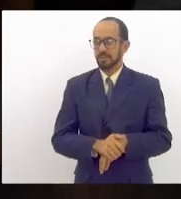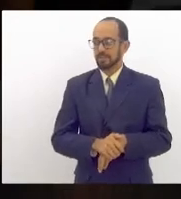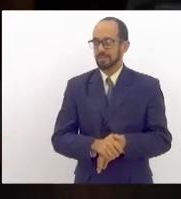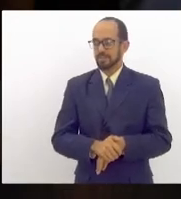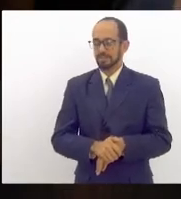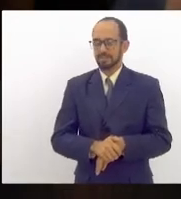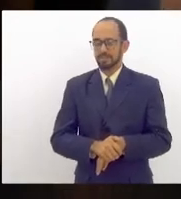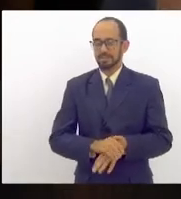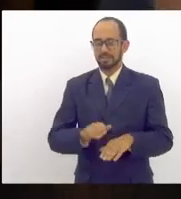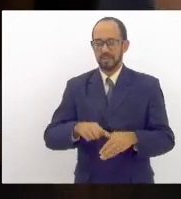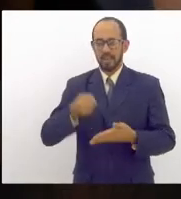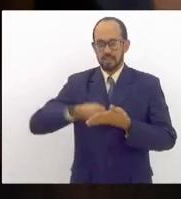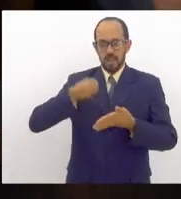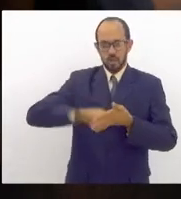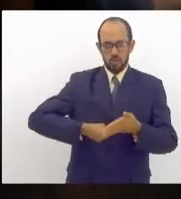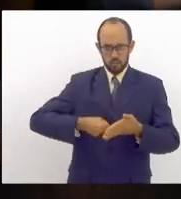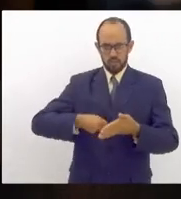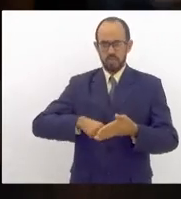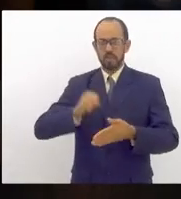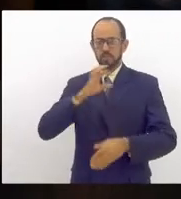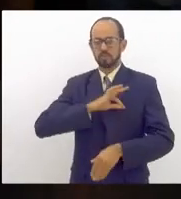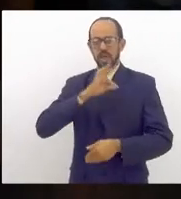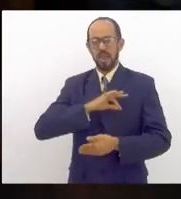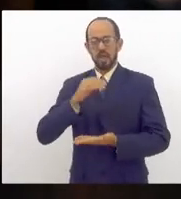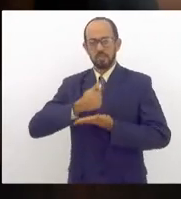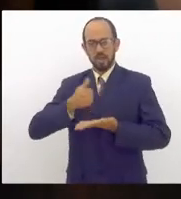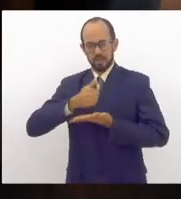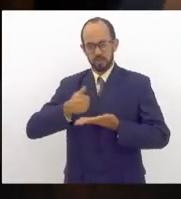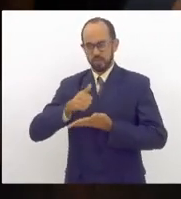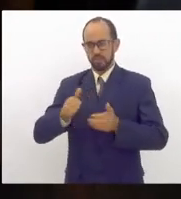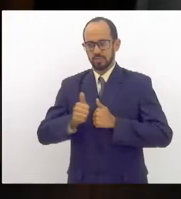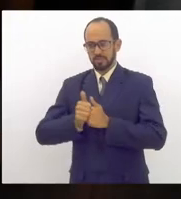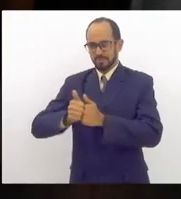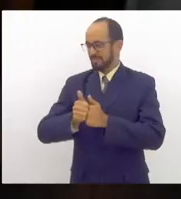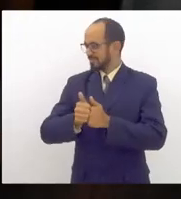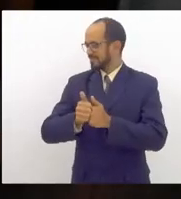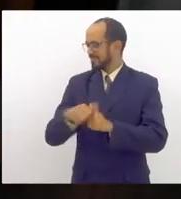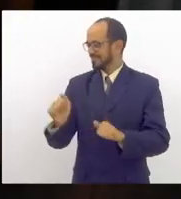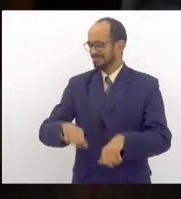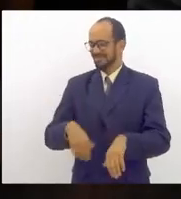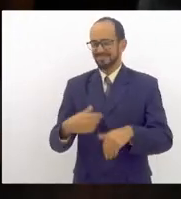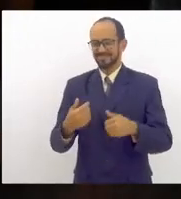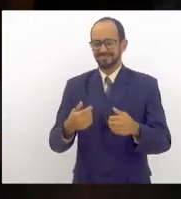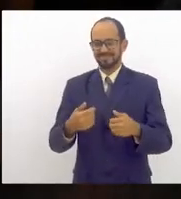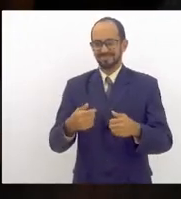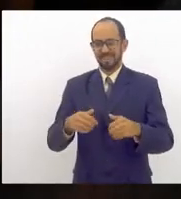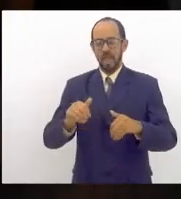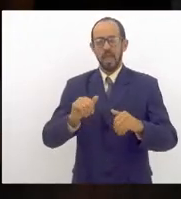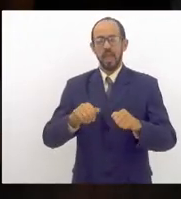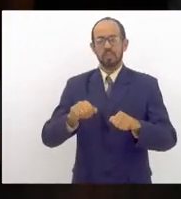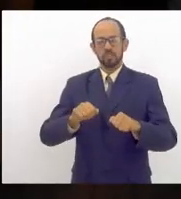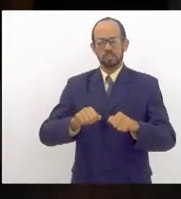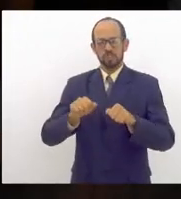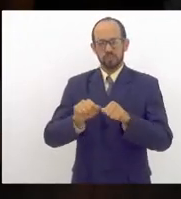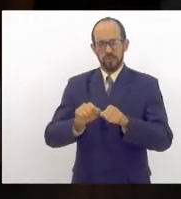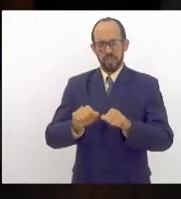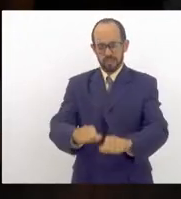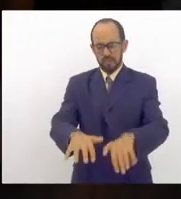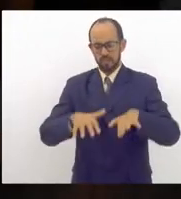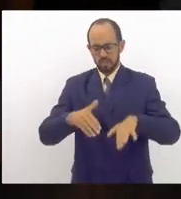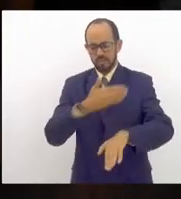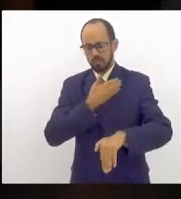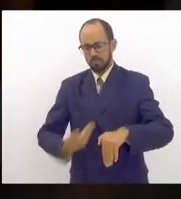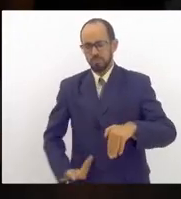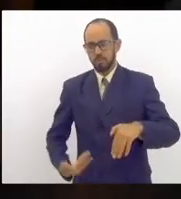então a luta do piso que foi uma luta Arde a gente acompanhou de perto tanto que esse mandato se mobilizou com a audiência pública tentando